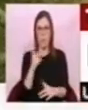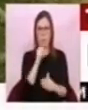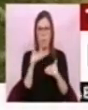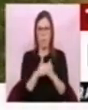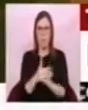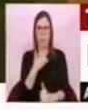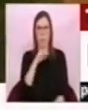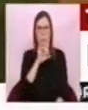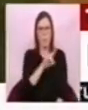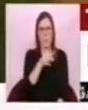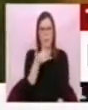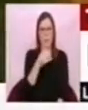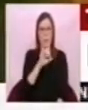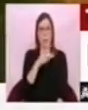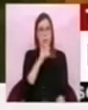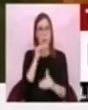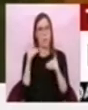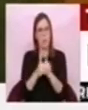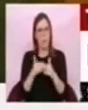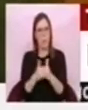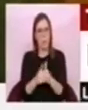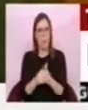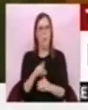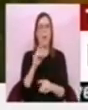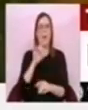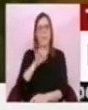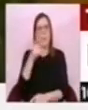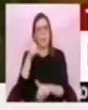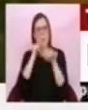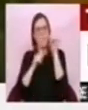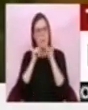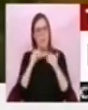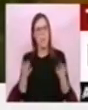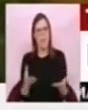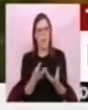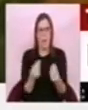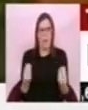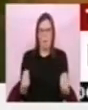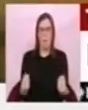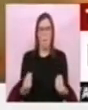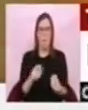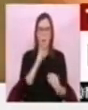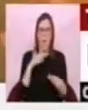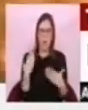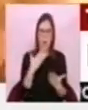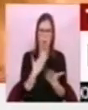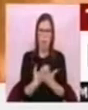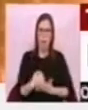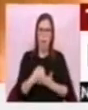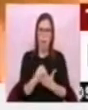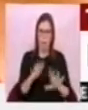vítimas, 61 vítimas mortais, ainda 62 feridos, portanto, é possível dar-se